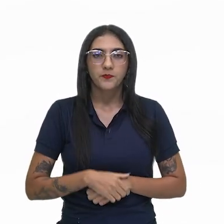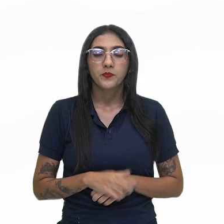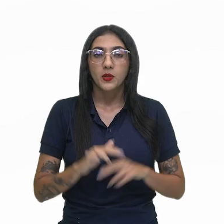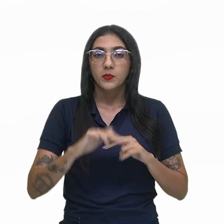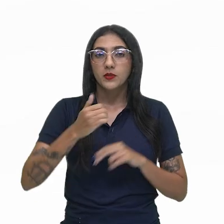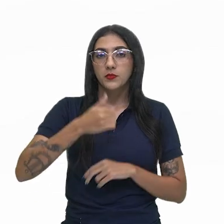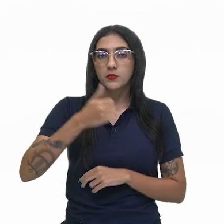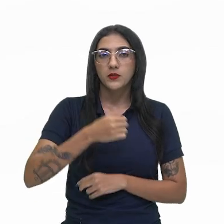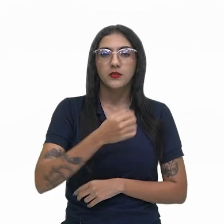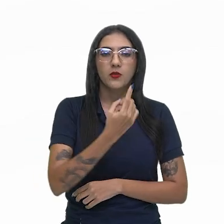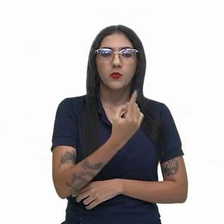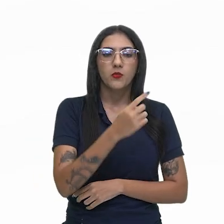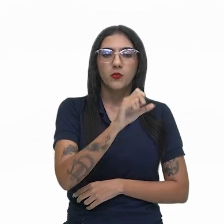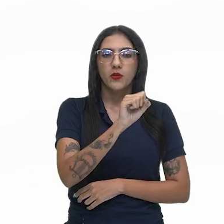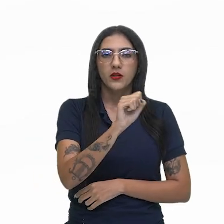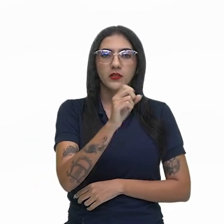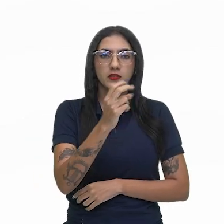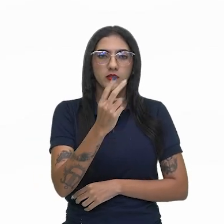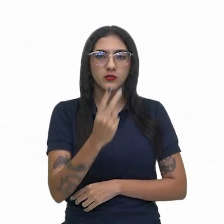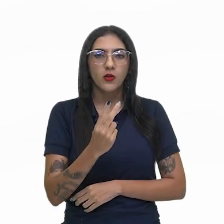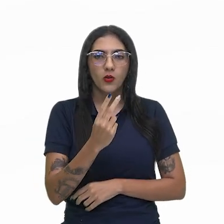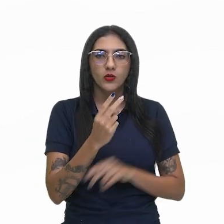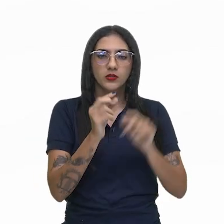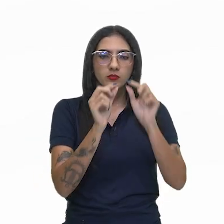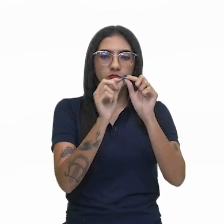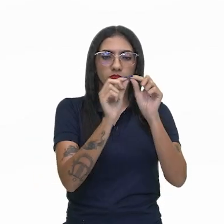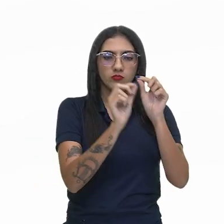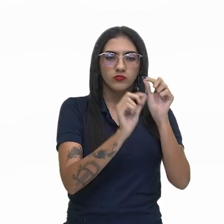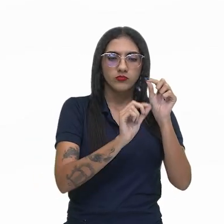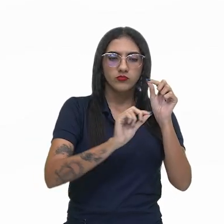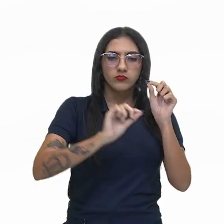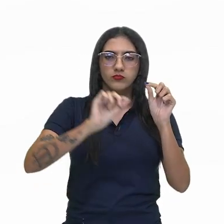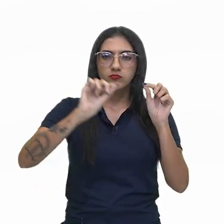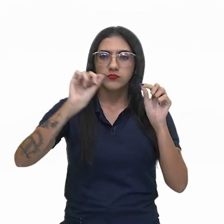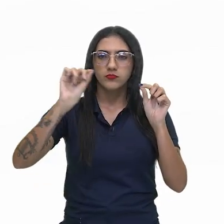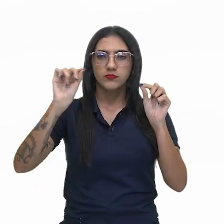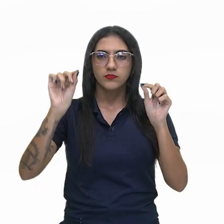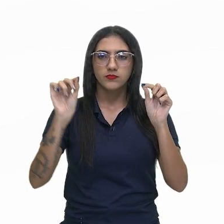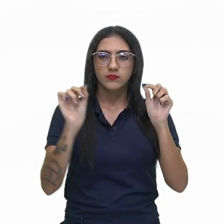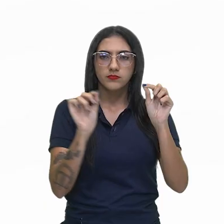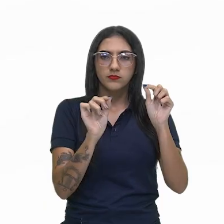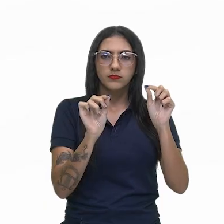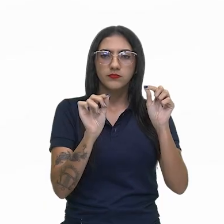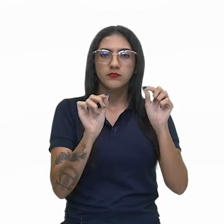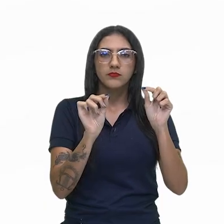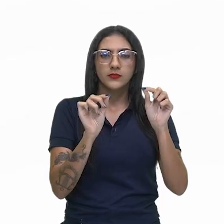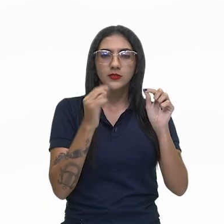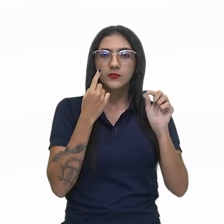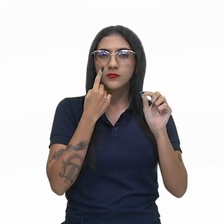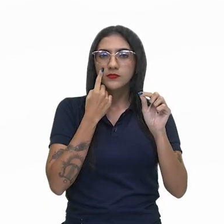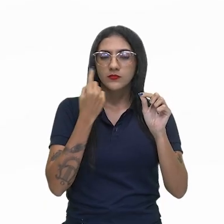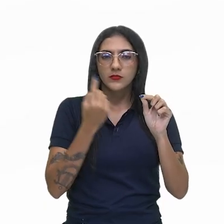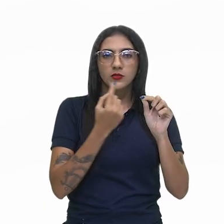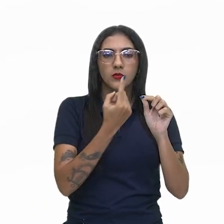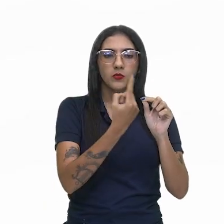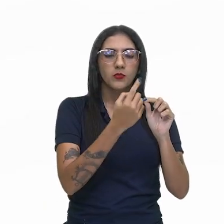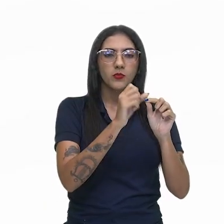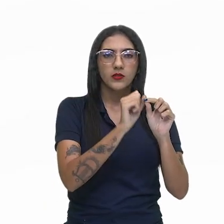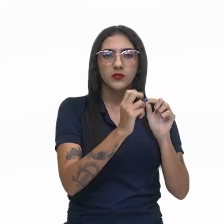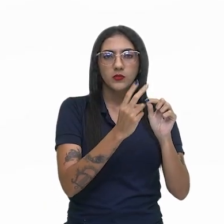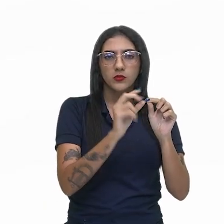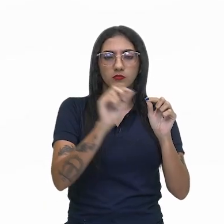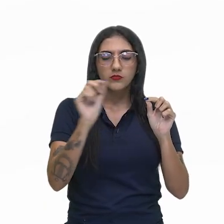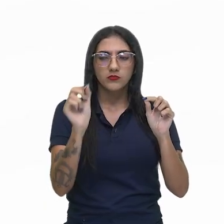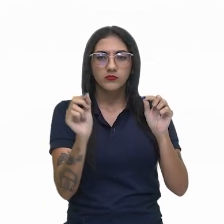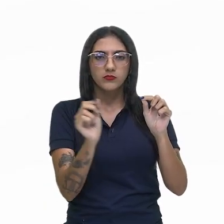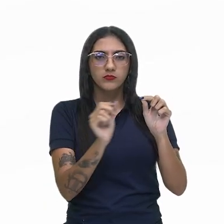leitura, 1s2, terminou a diagonal, vai lá para o final para fazer esse caminho assim, ó. A gente faz a leitura assim, ó,